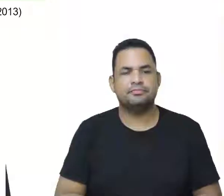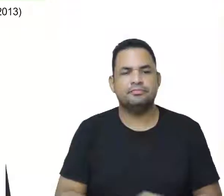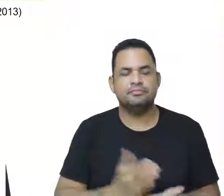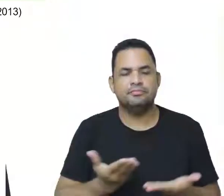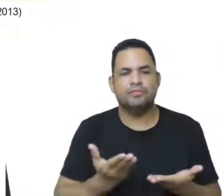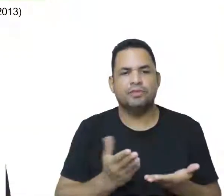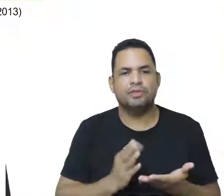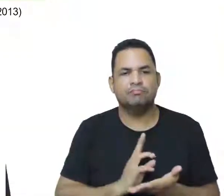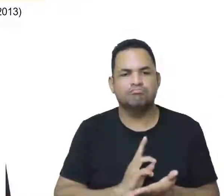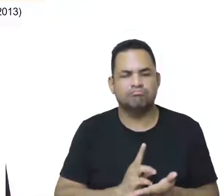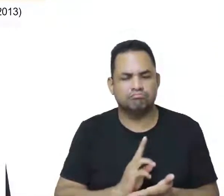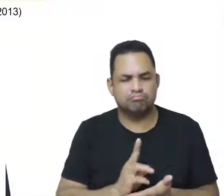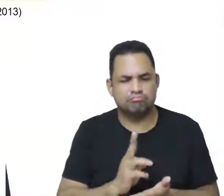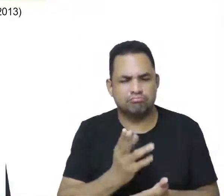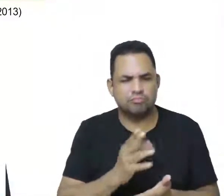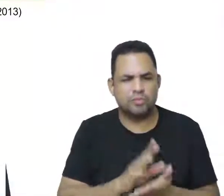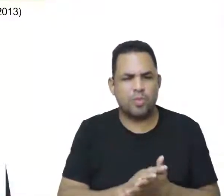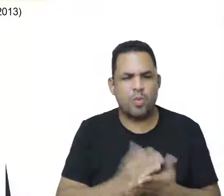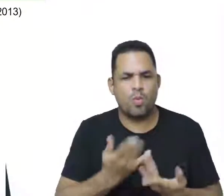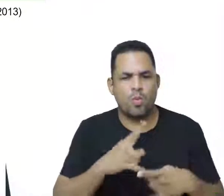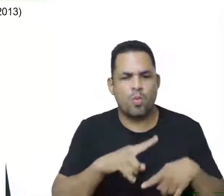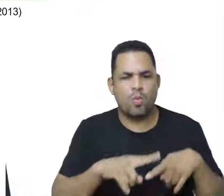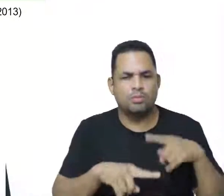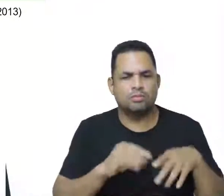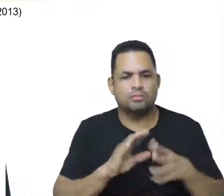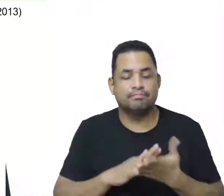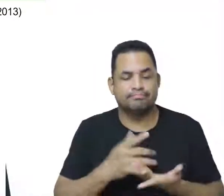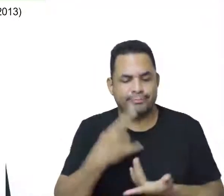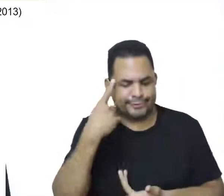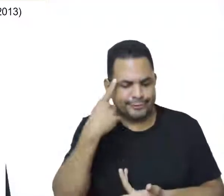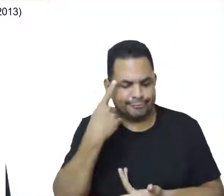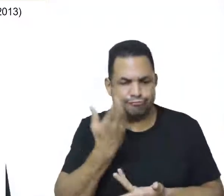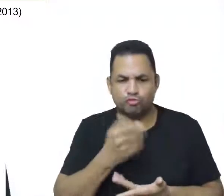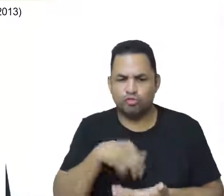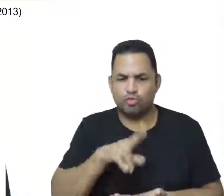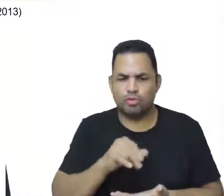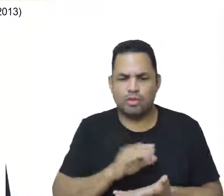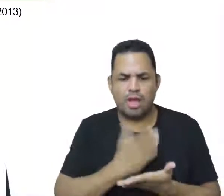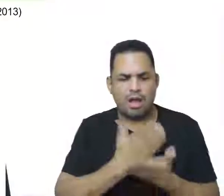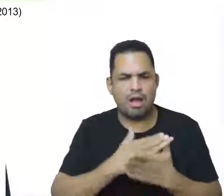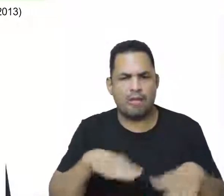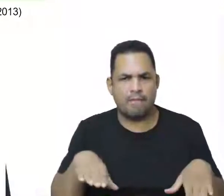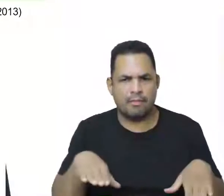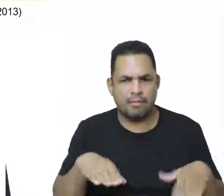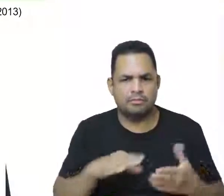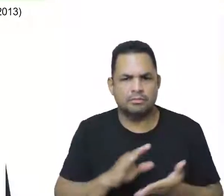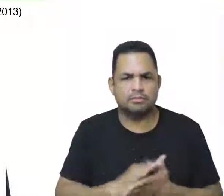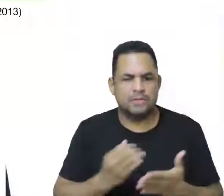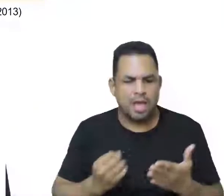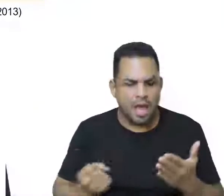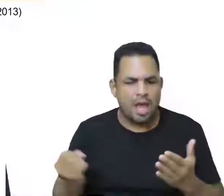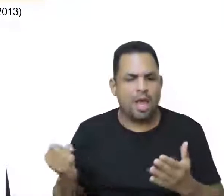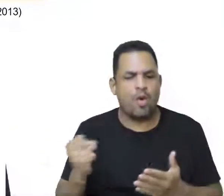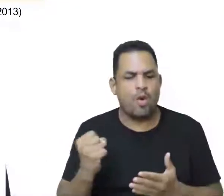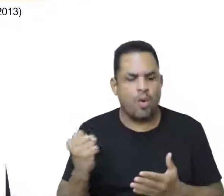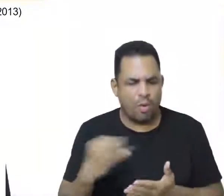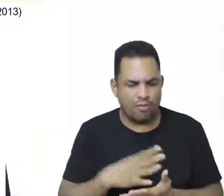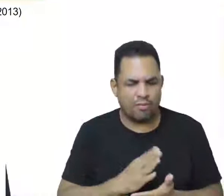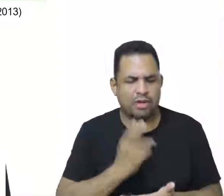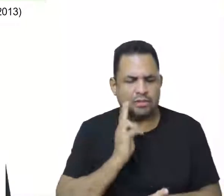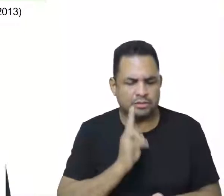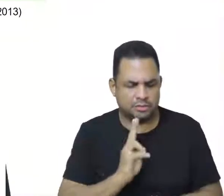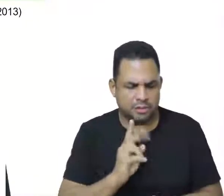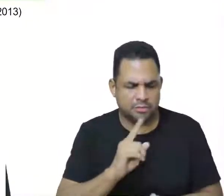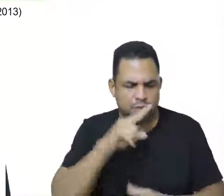Considerada durante muito tempo um recurso inesgotável, capaz de renovar constantemente em seu contínuo ciclo